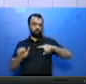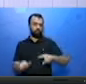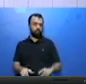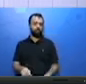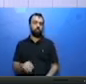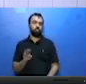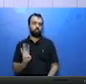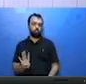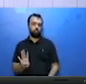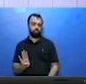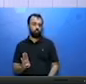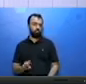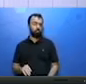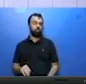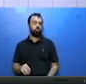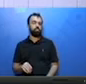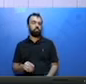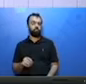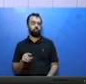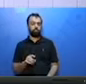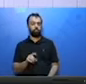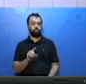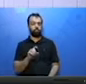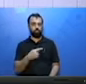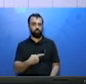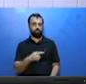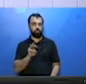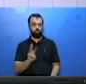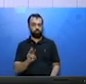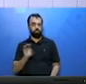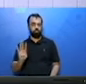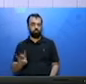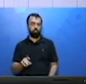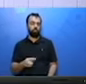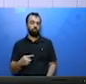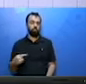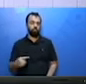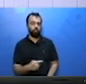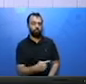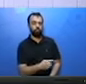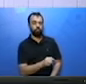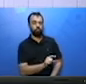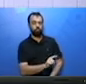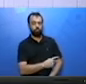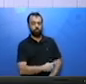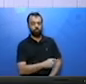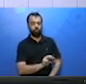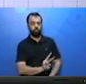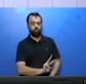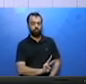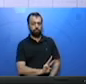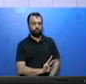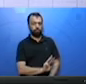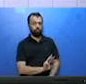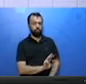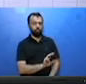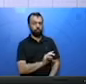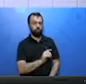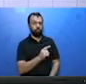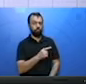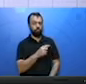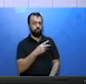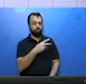Ponto B, menos 3, 4. Então, vou lá no menos 3, no X, e subo até o